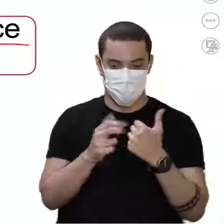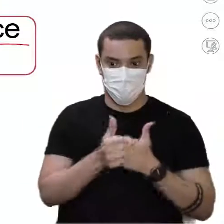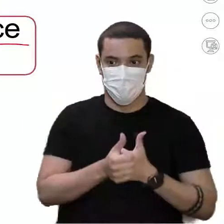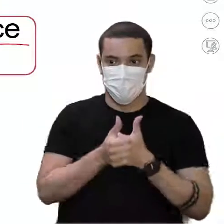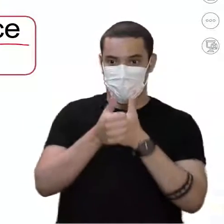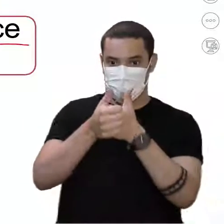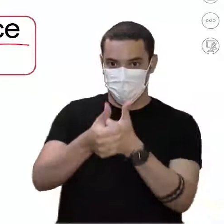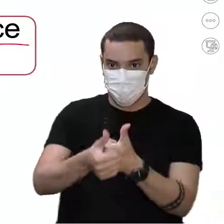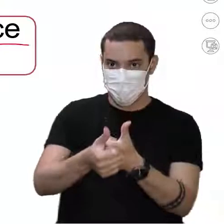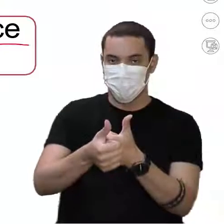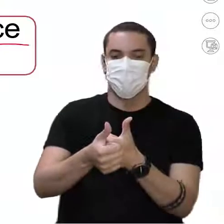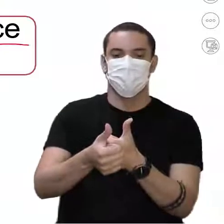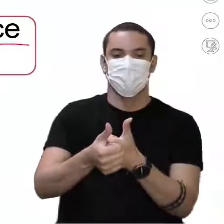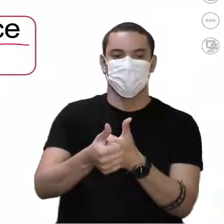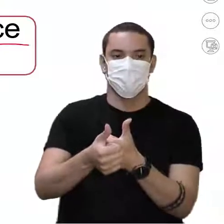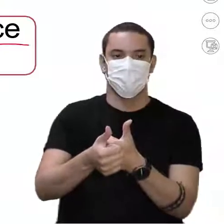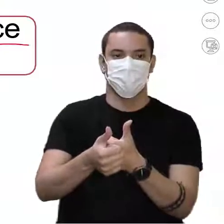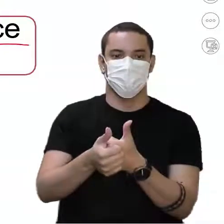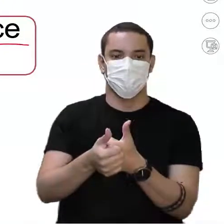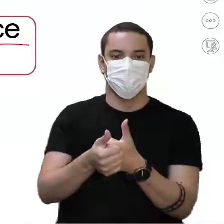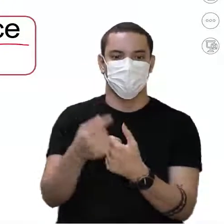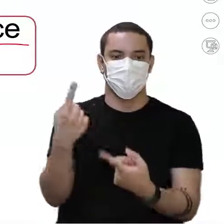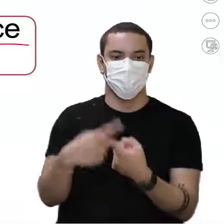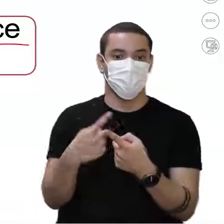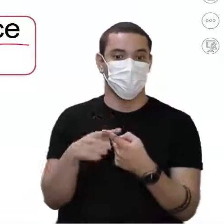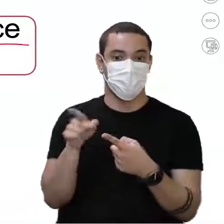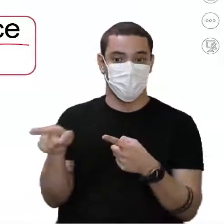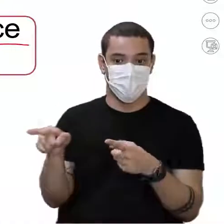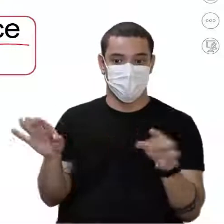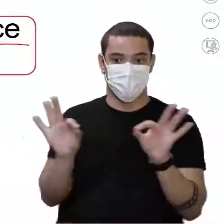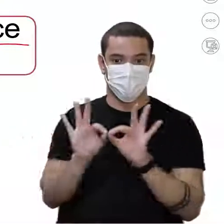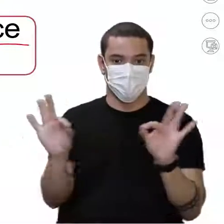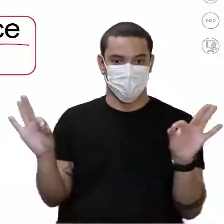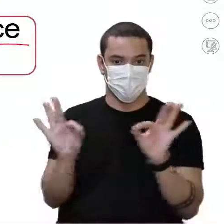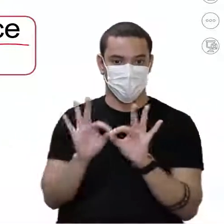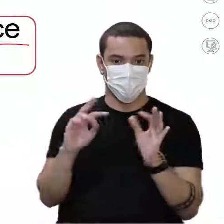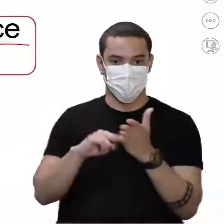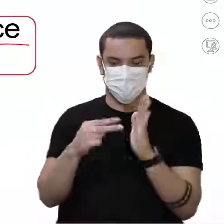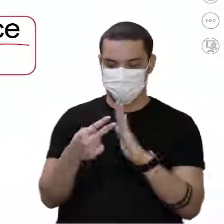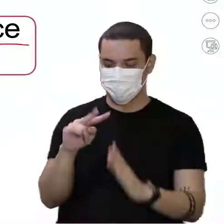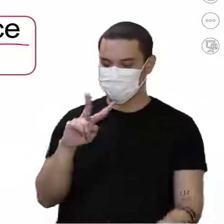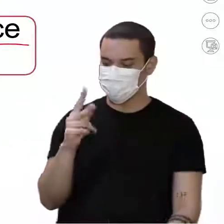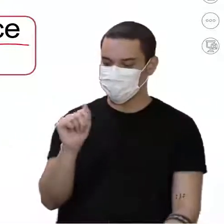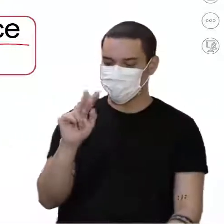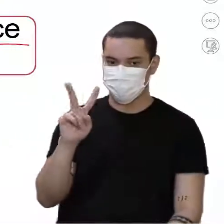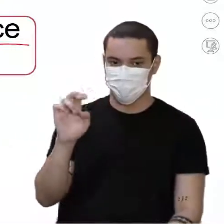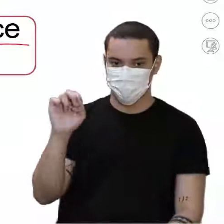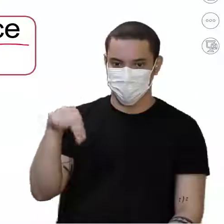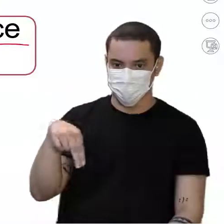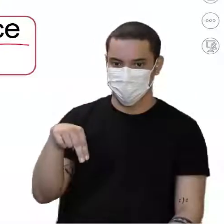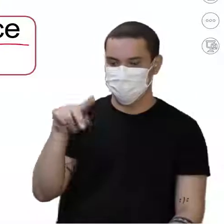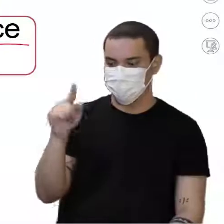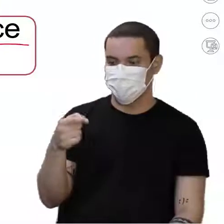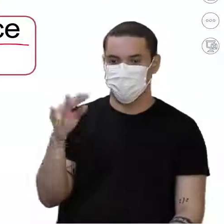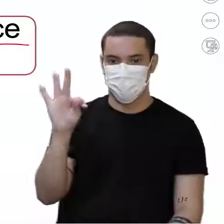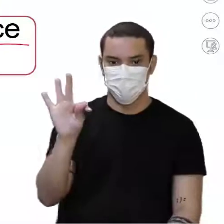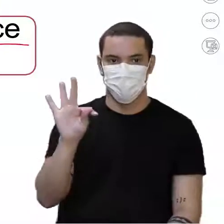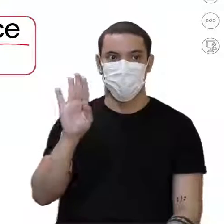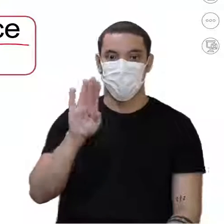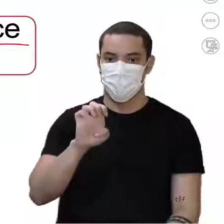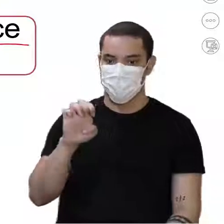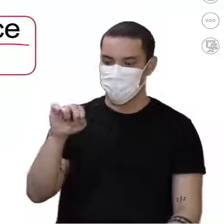auxiliar, que é o have, aqui nessa frase. Ficando haven't, ou então I have not